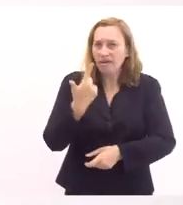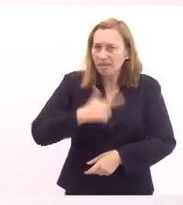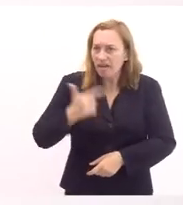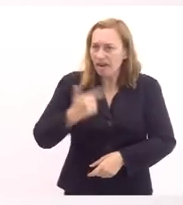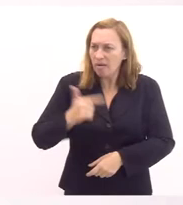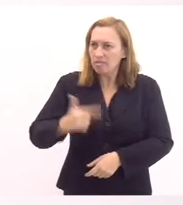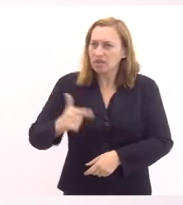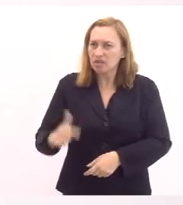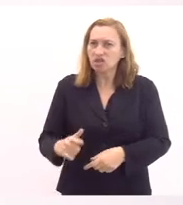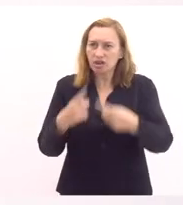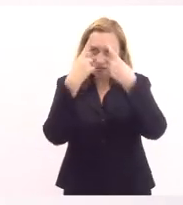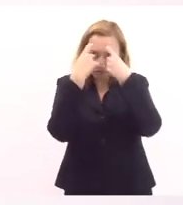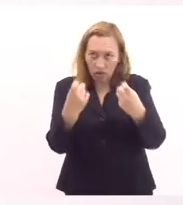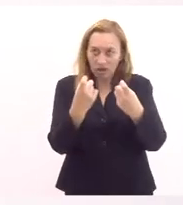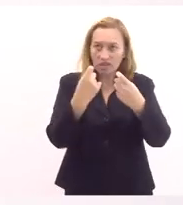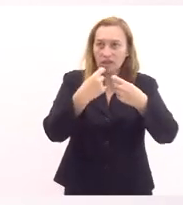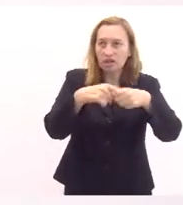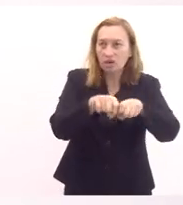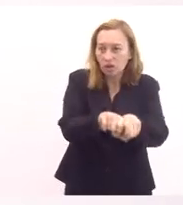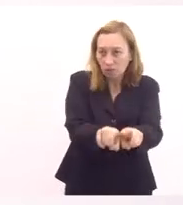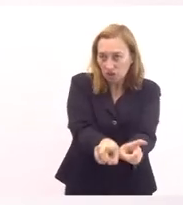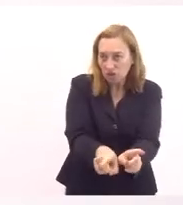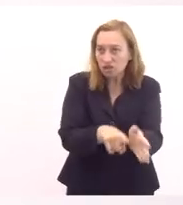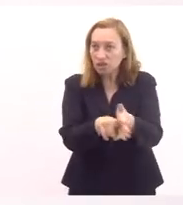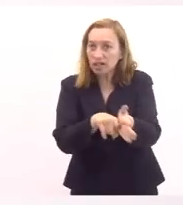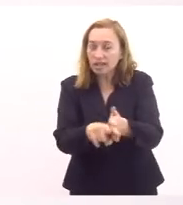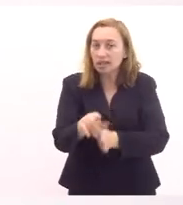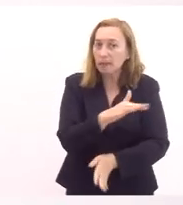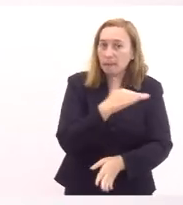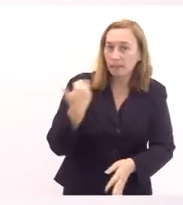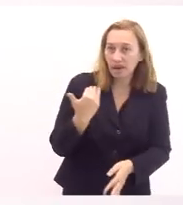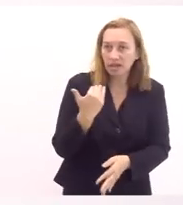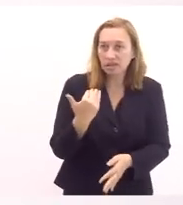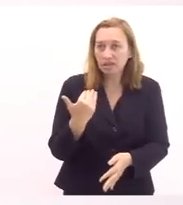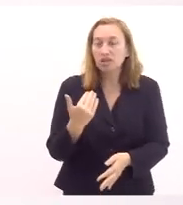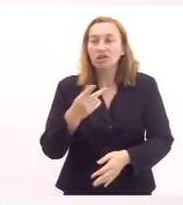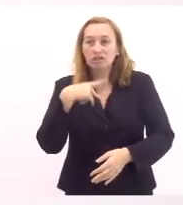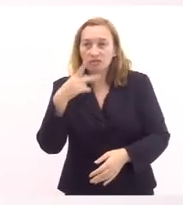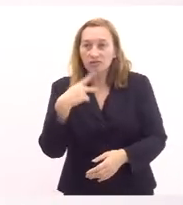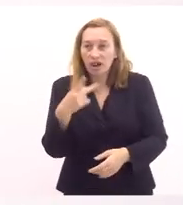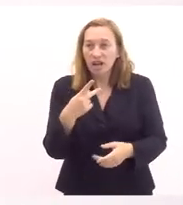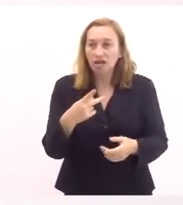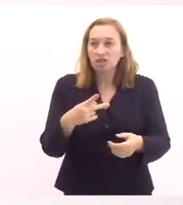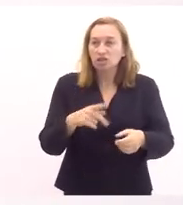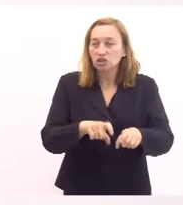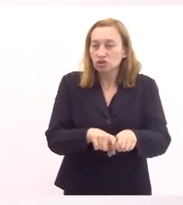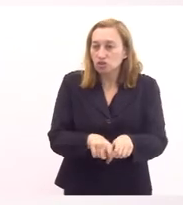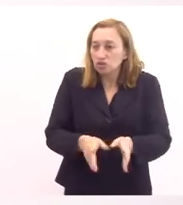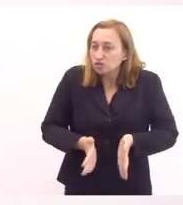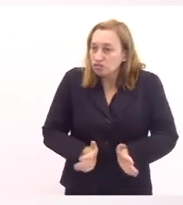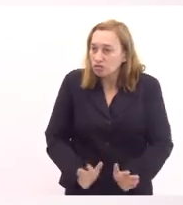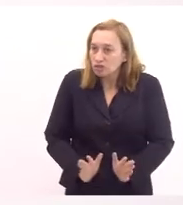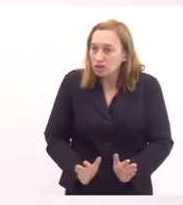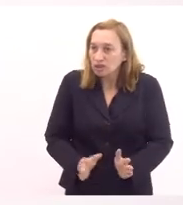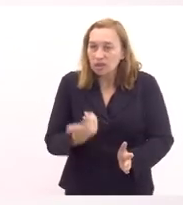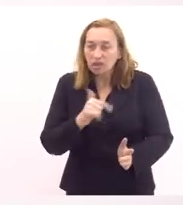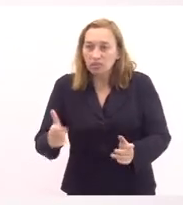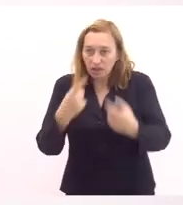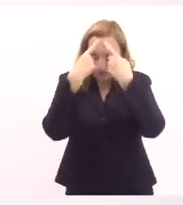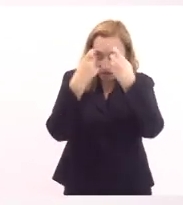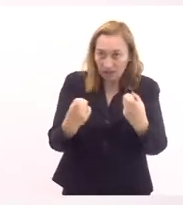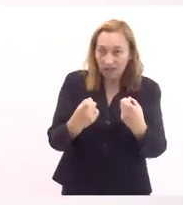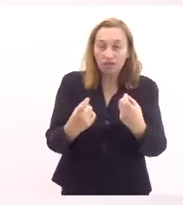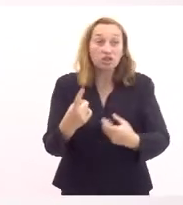que violência obstétrica mata quando a gente fala de um parto sem violência a gente não tá querendo que as pessoas têm uma